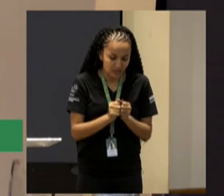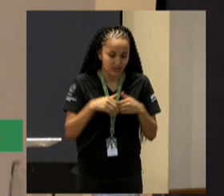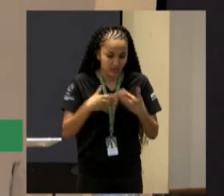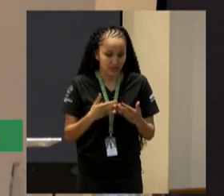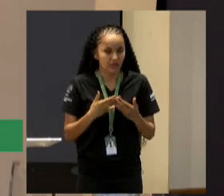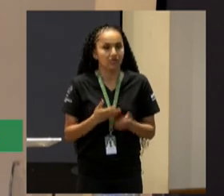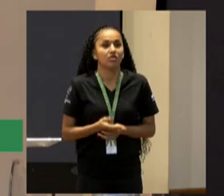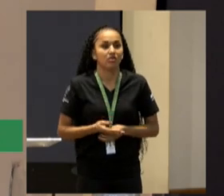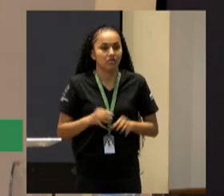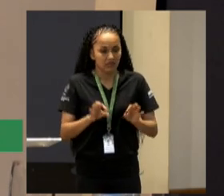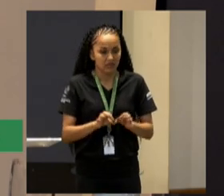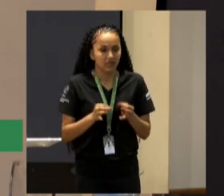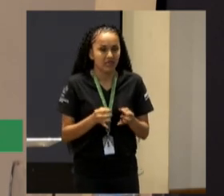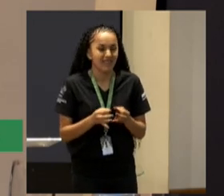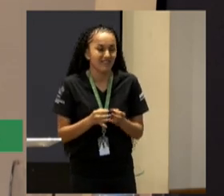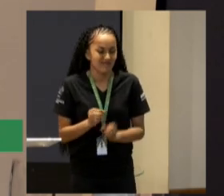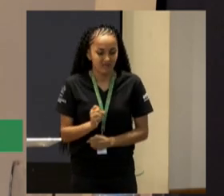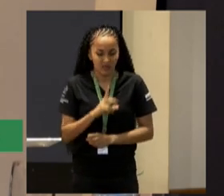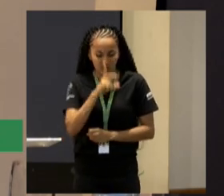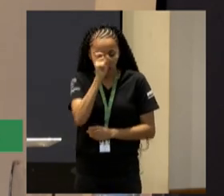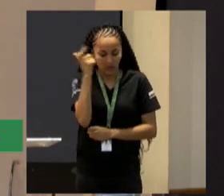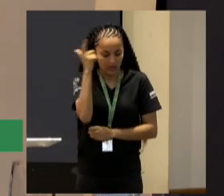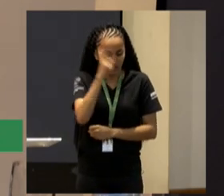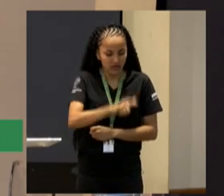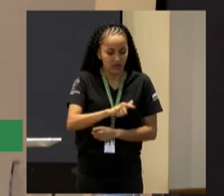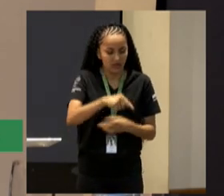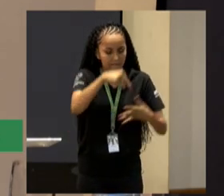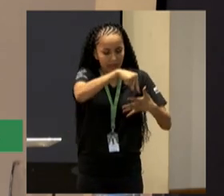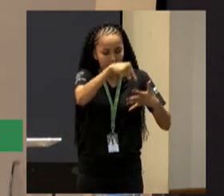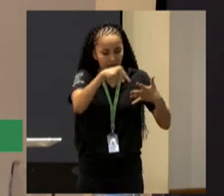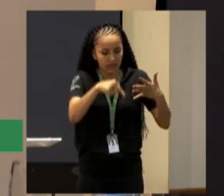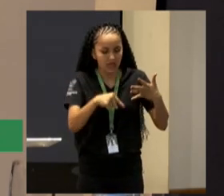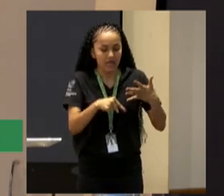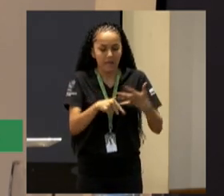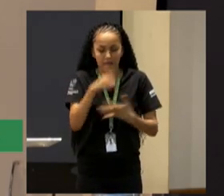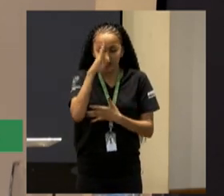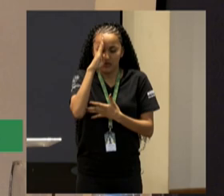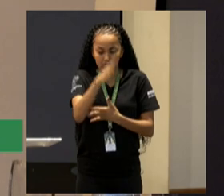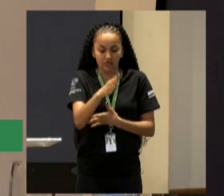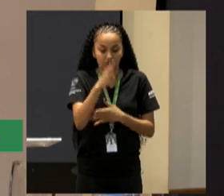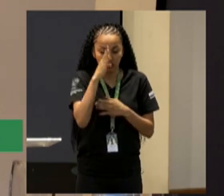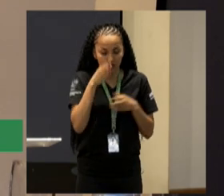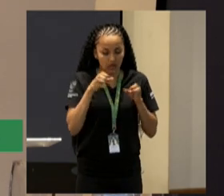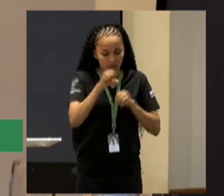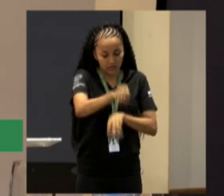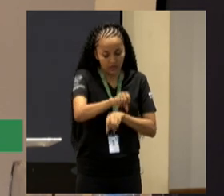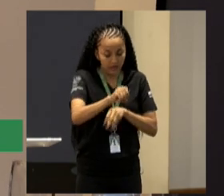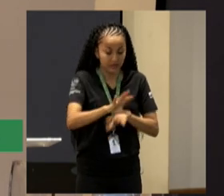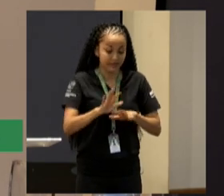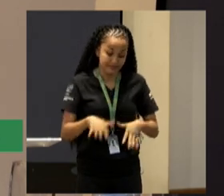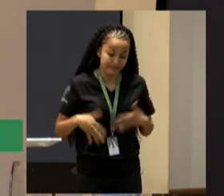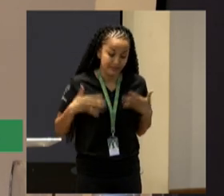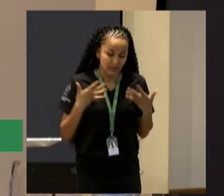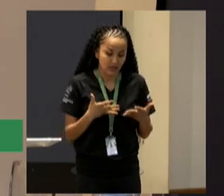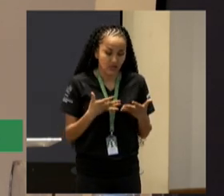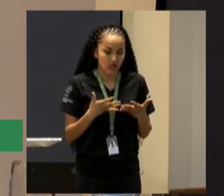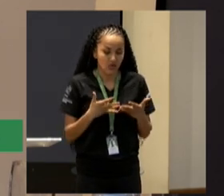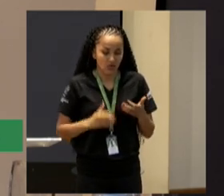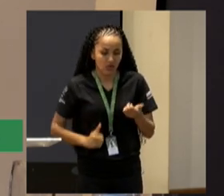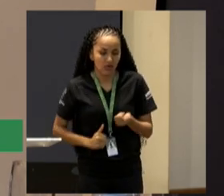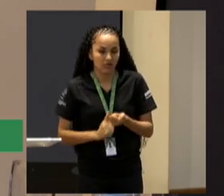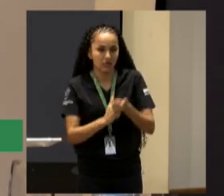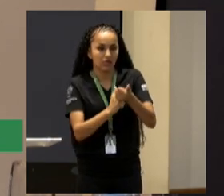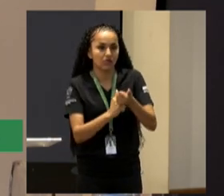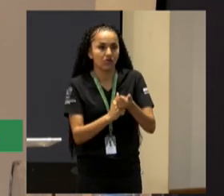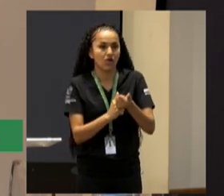sua pacificidade aguerrida, elegeram prioridades, dentre elas a educação. com o financiamento da